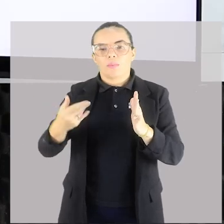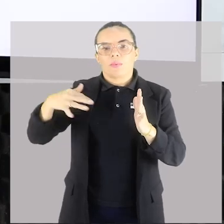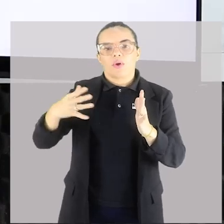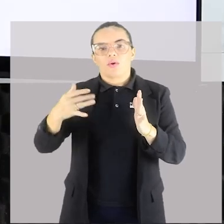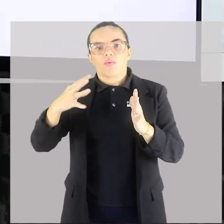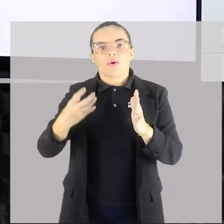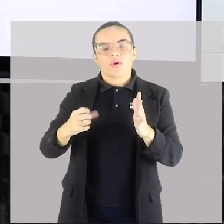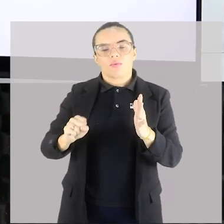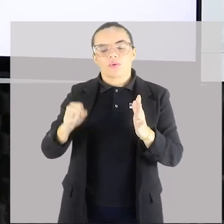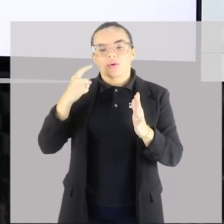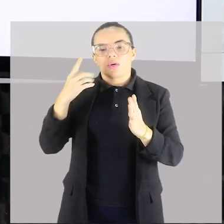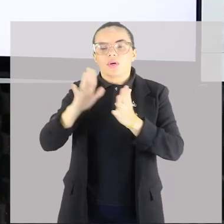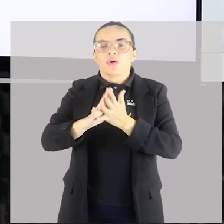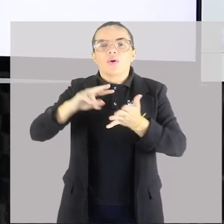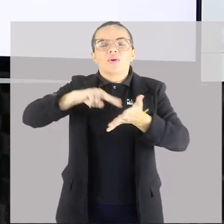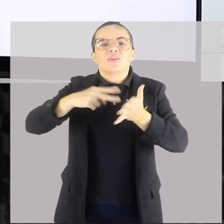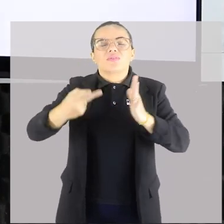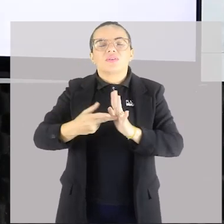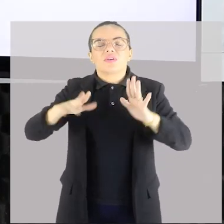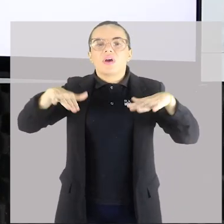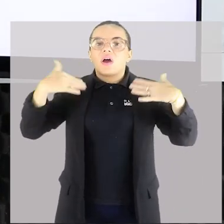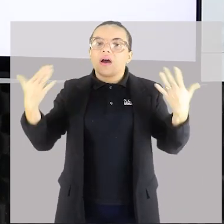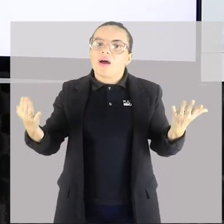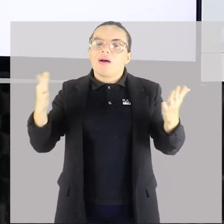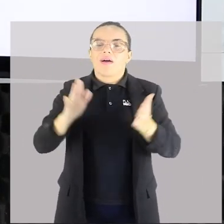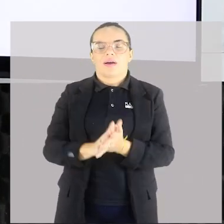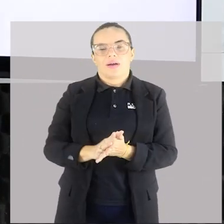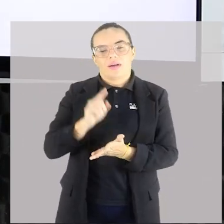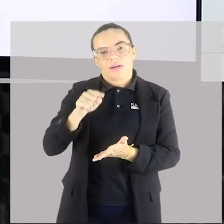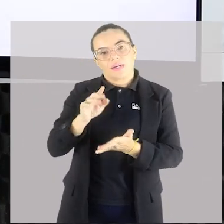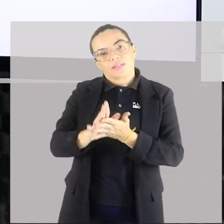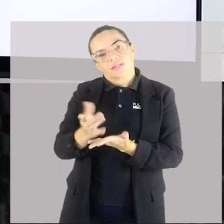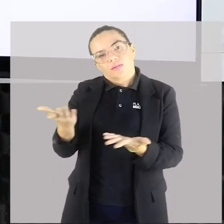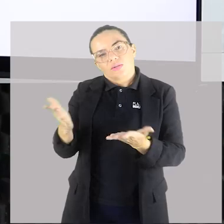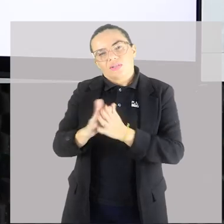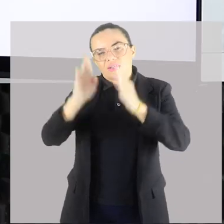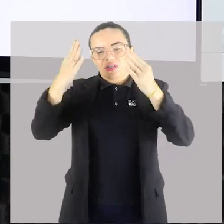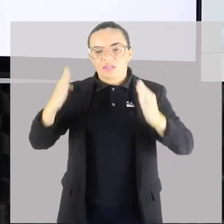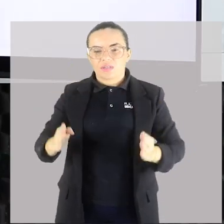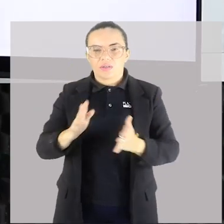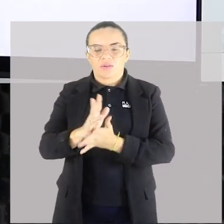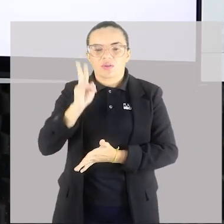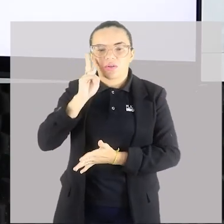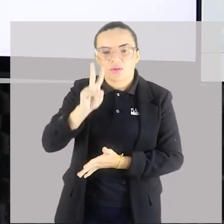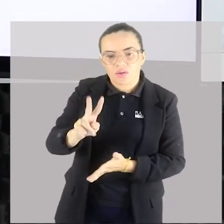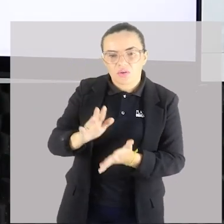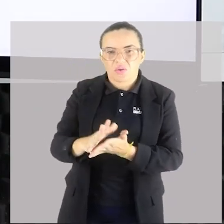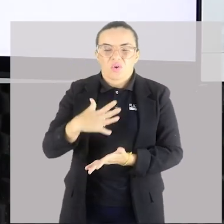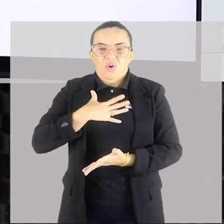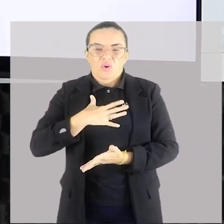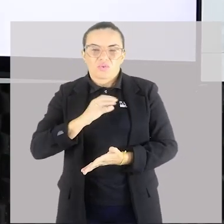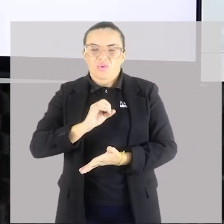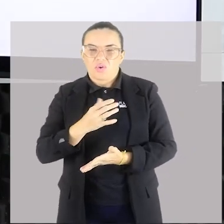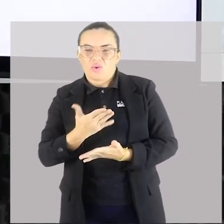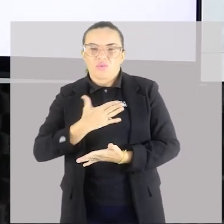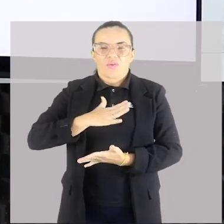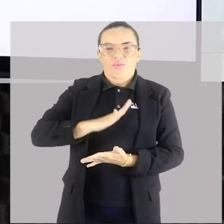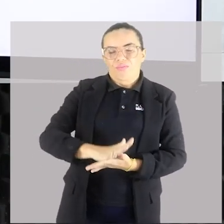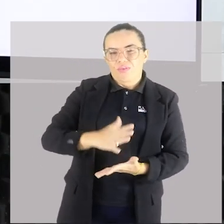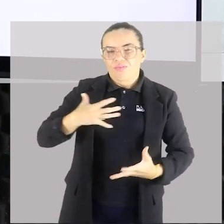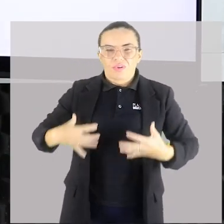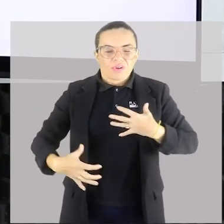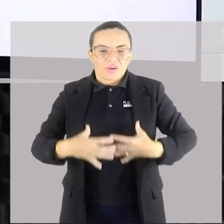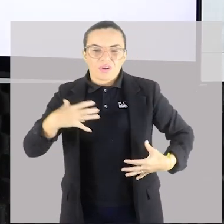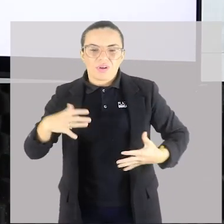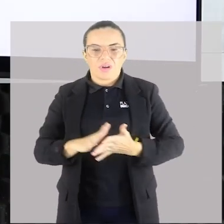o que ele quer dizer com isso? Aí depende, o que você analisa quando vê. Primeira coisa, eu gosto ou não gosto, me incomoda ou não me incomoda, as